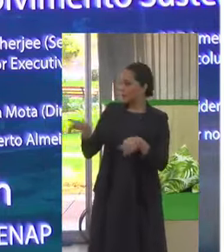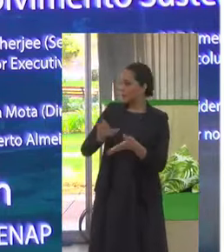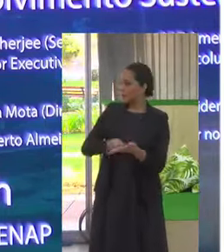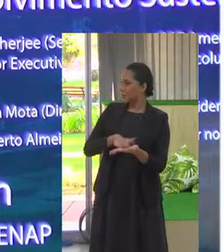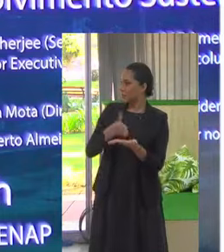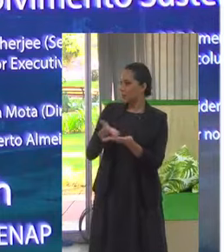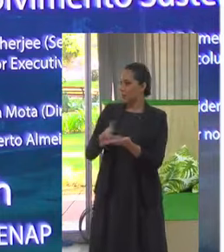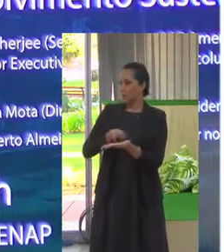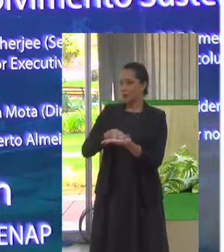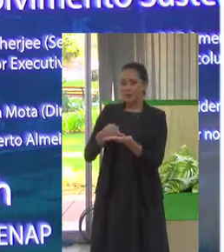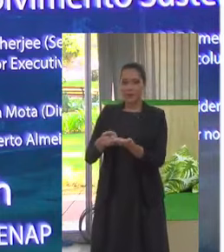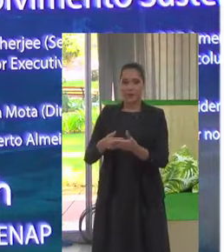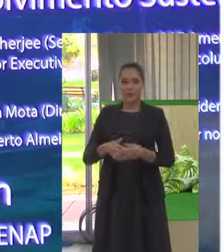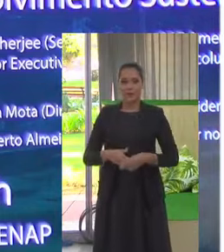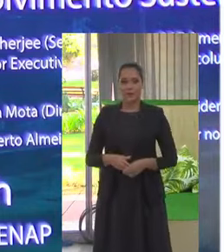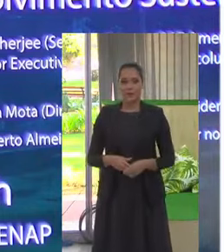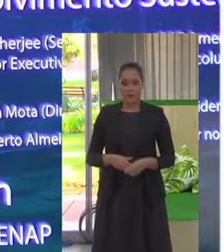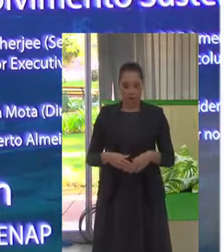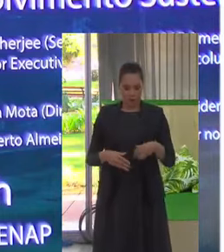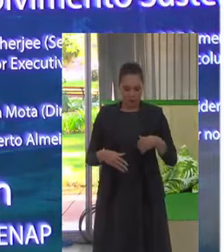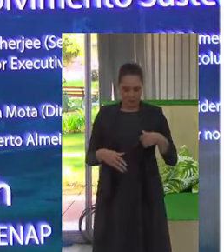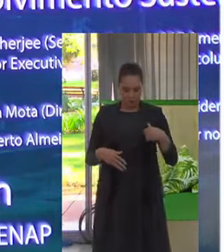tradução.